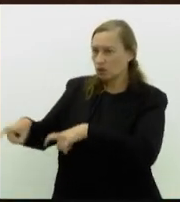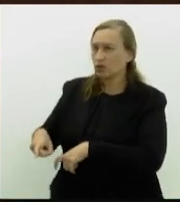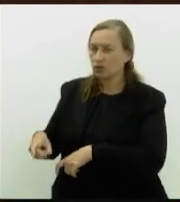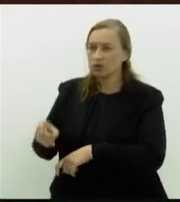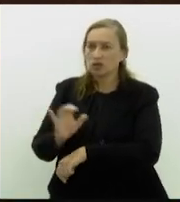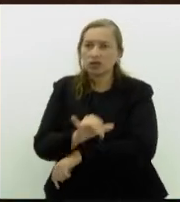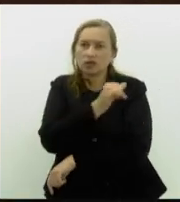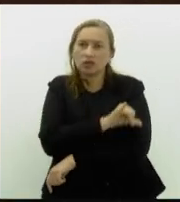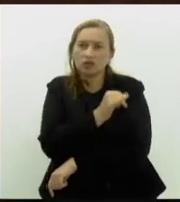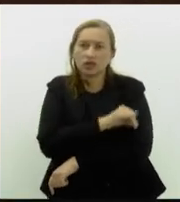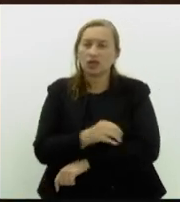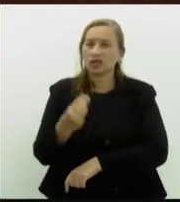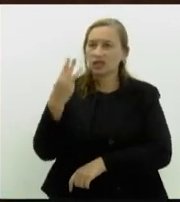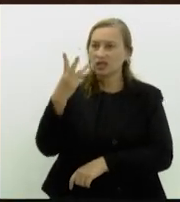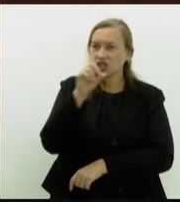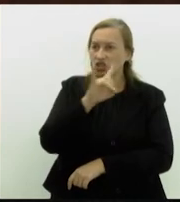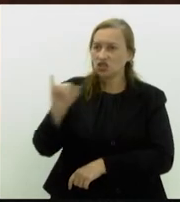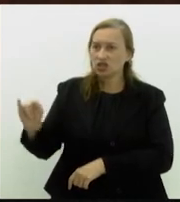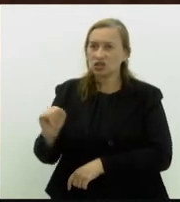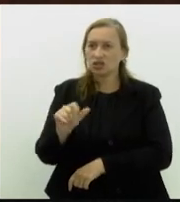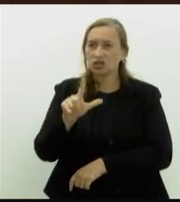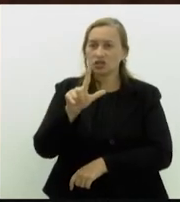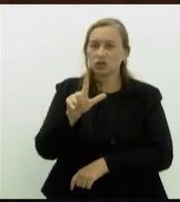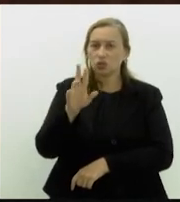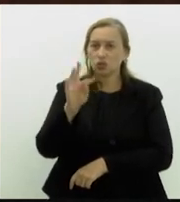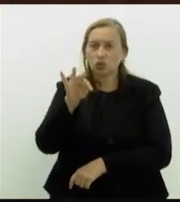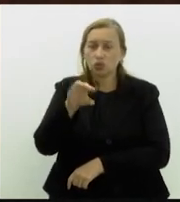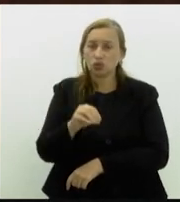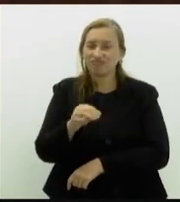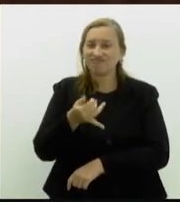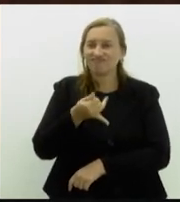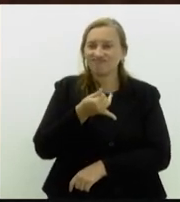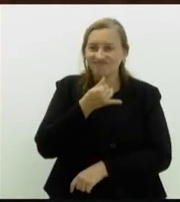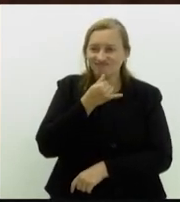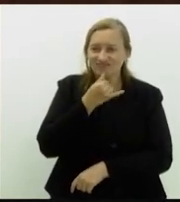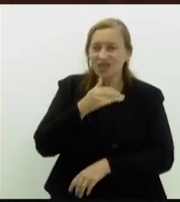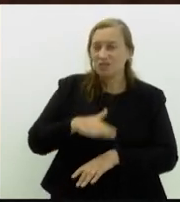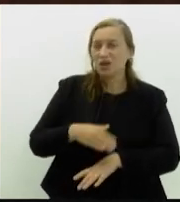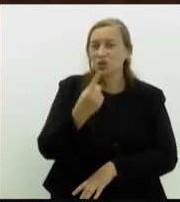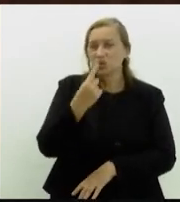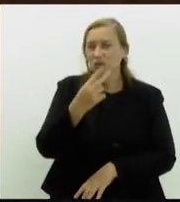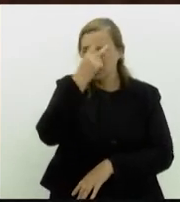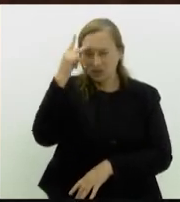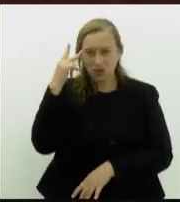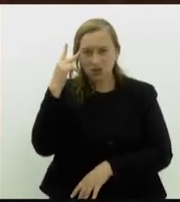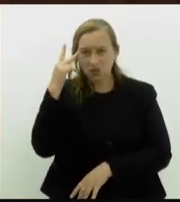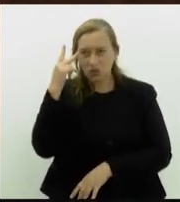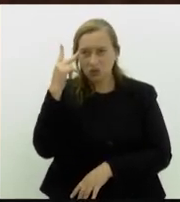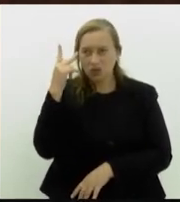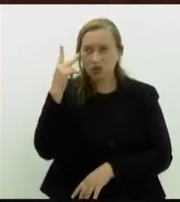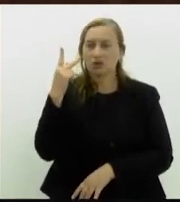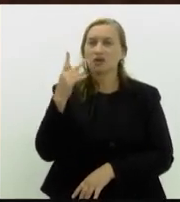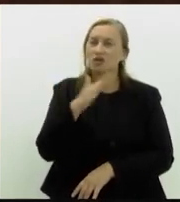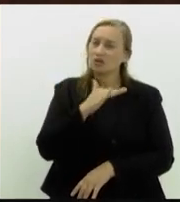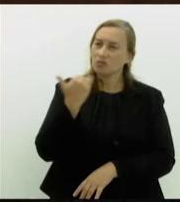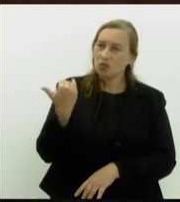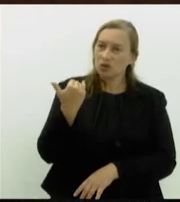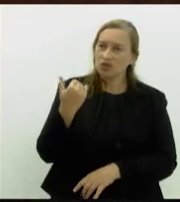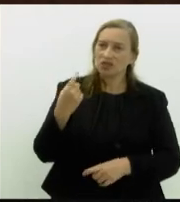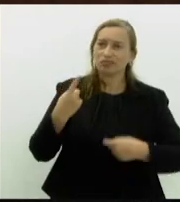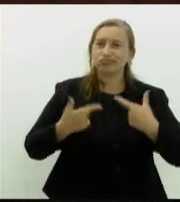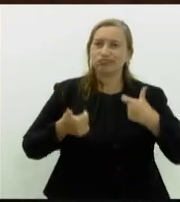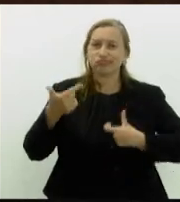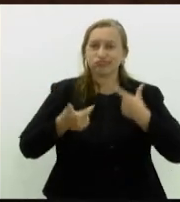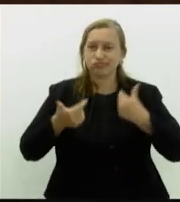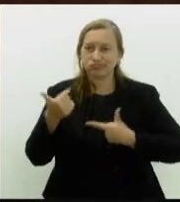por 3 dias. E eu lamento profundamente que mais uma vida e mais um sonho seja interrompido por essa guerra à luz do